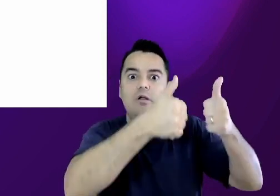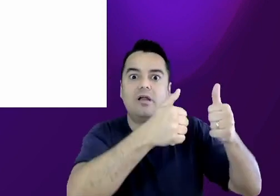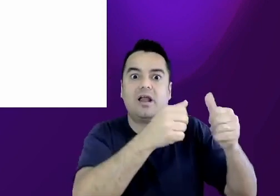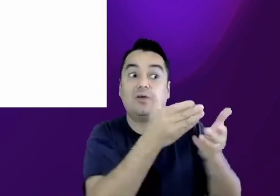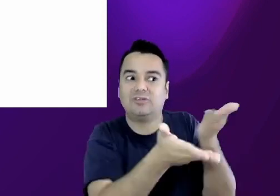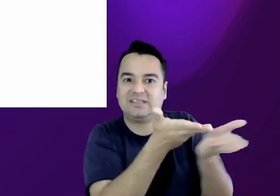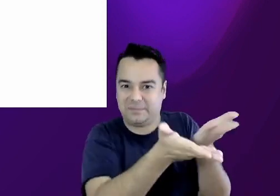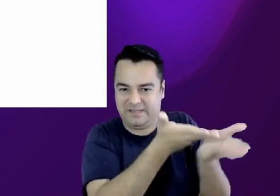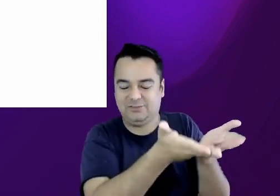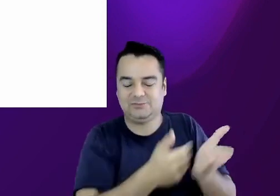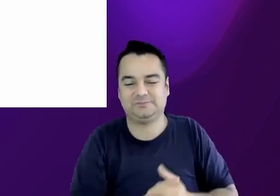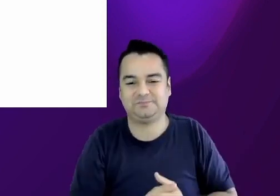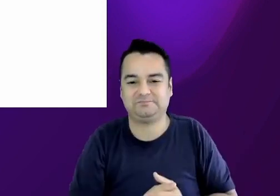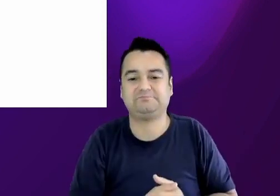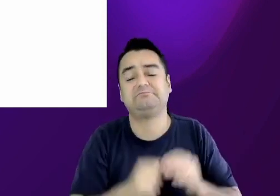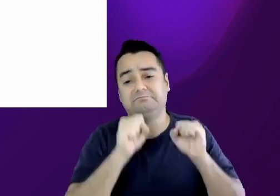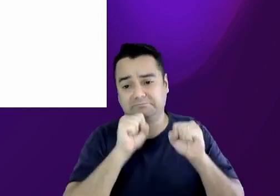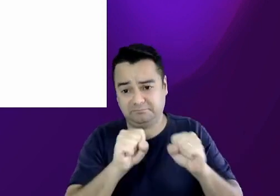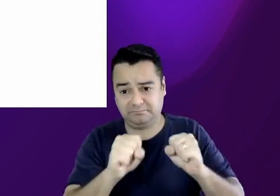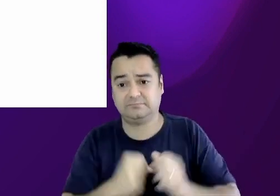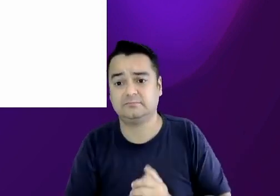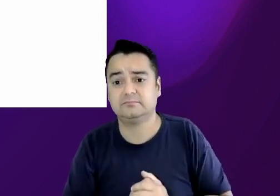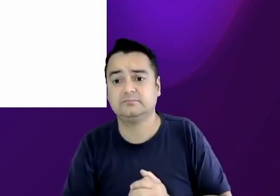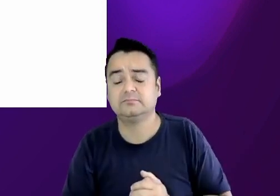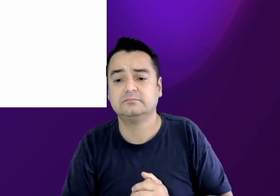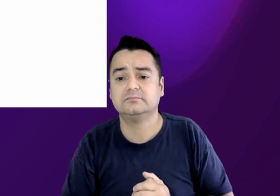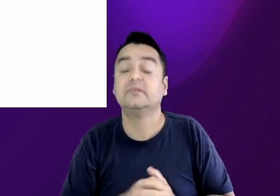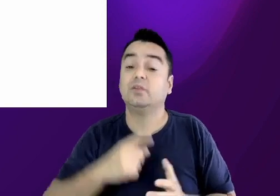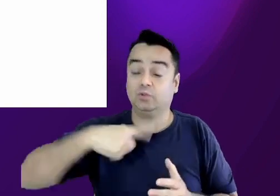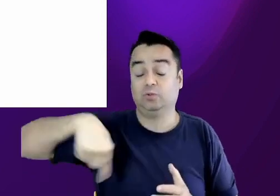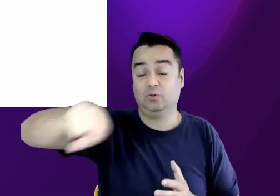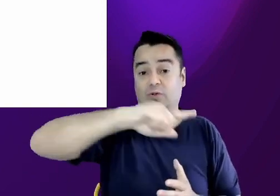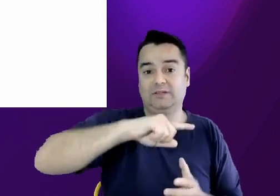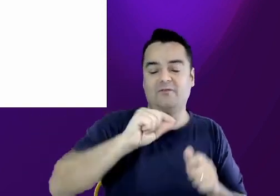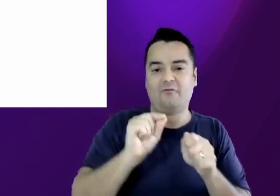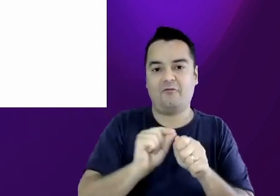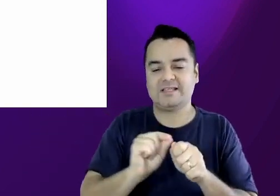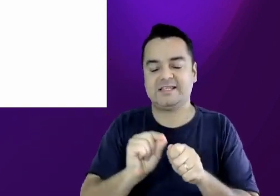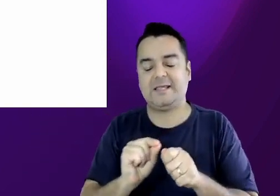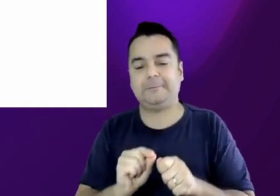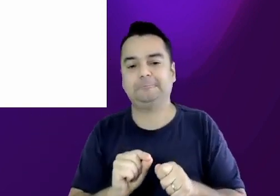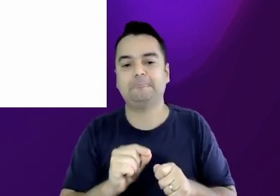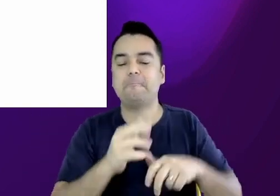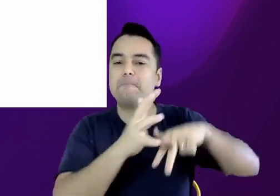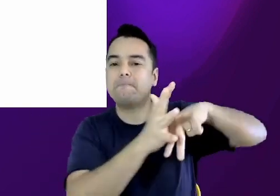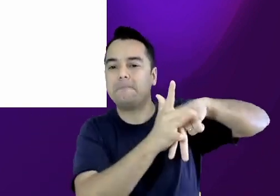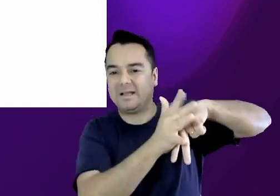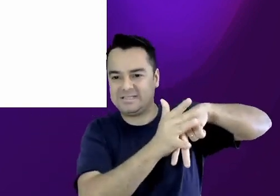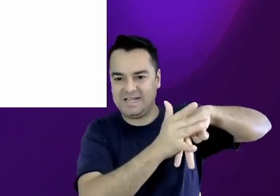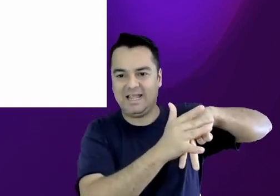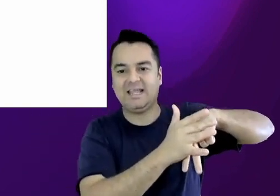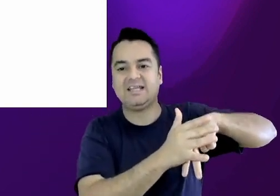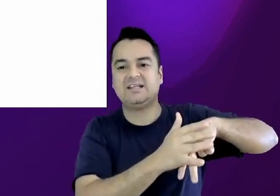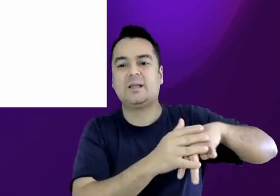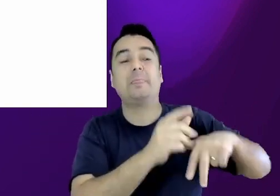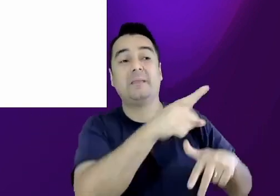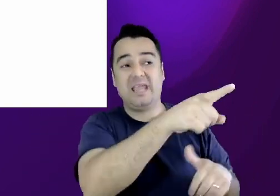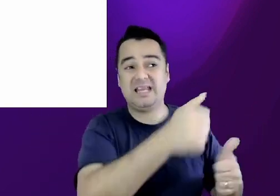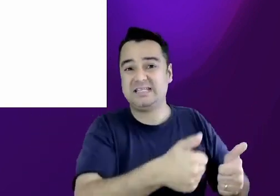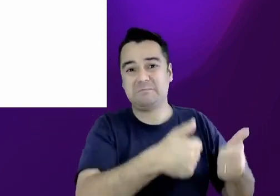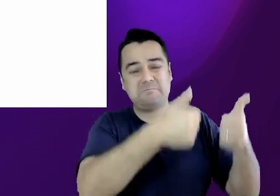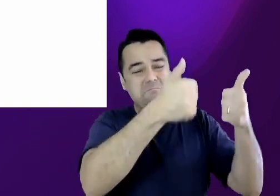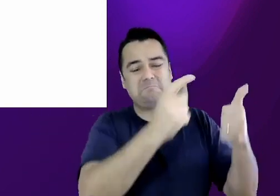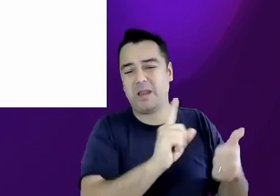CALGB, podendo ser aí um tag para a gente para fazer pacientes maus respondedores passarem